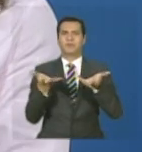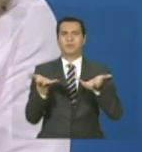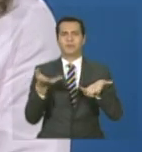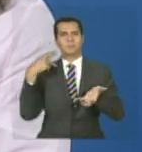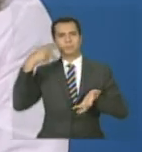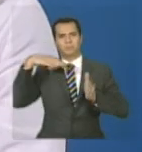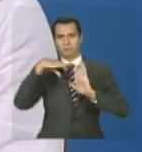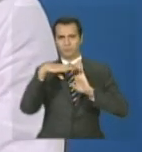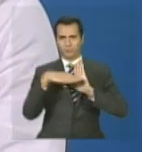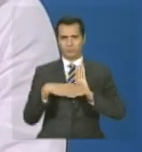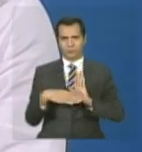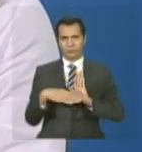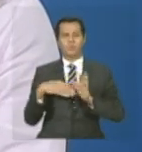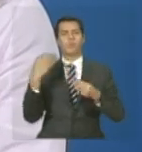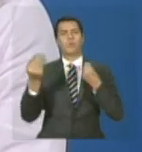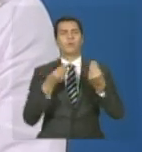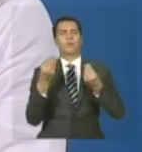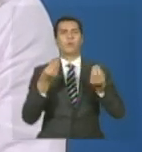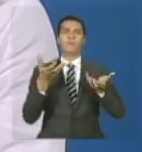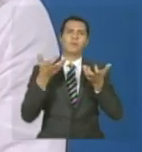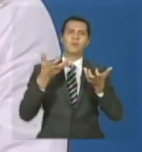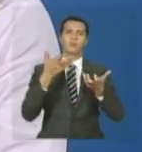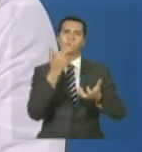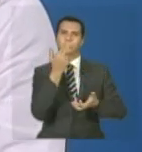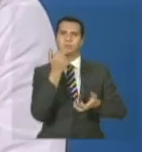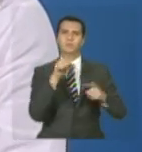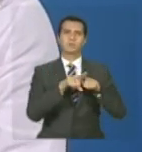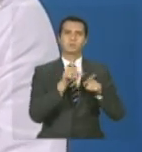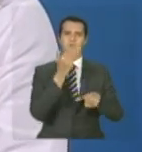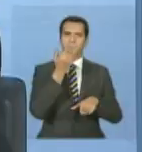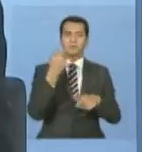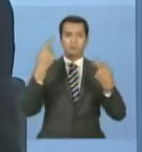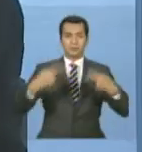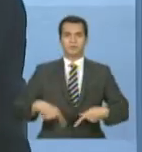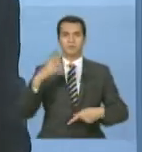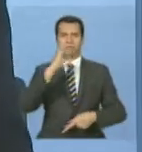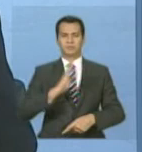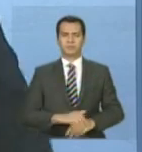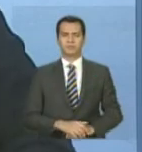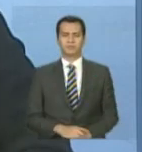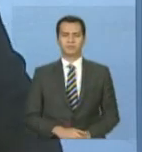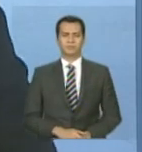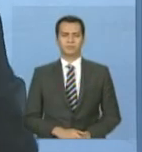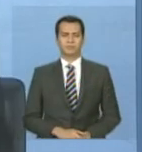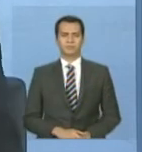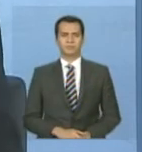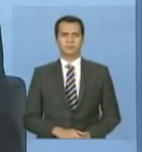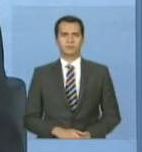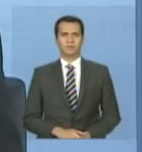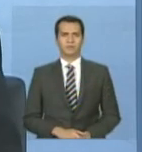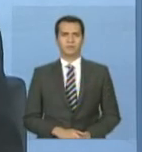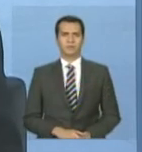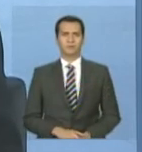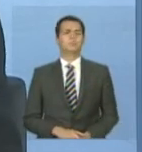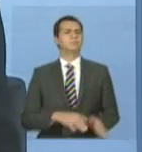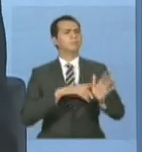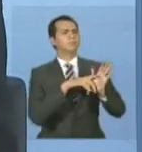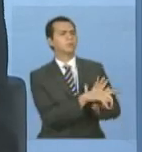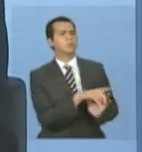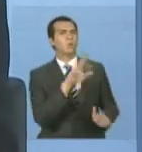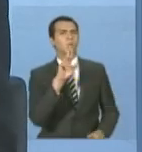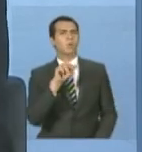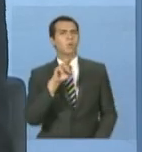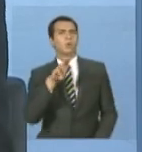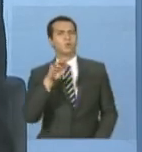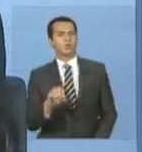como vem a questão da alimentação e da nutrição no Brasil. Juanô, e nas conferências estaduais, qual o